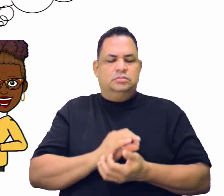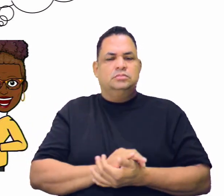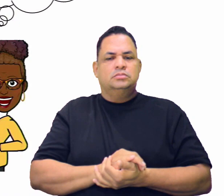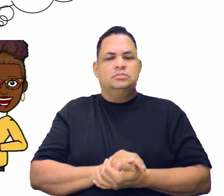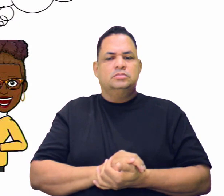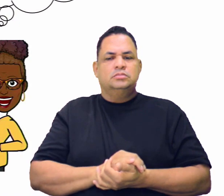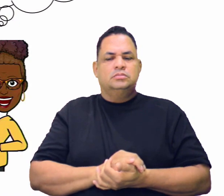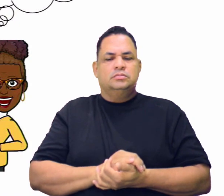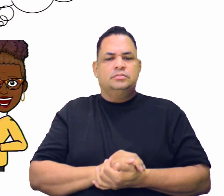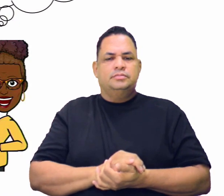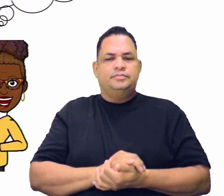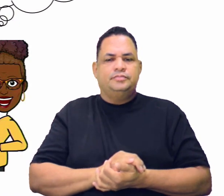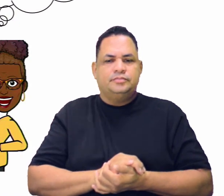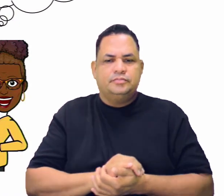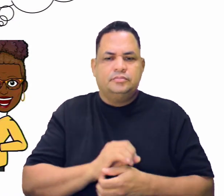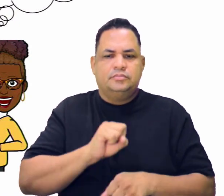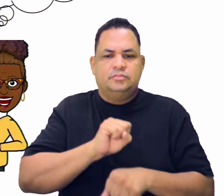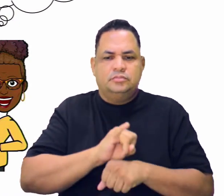Adjetivo.